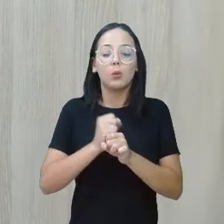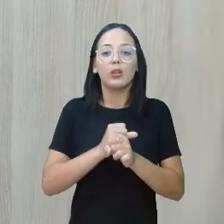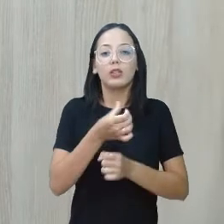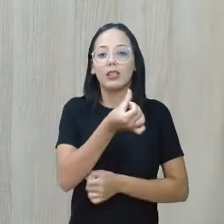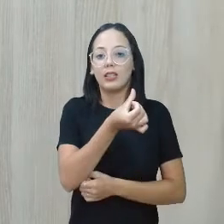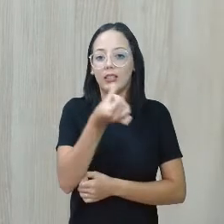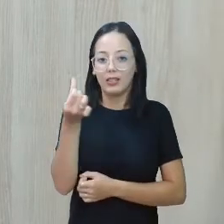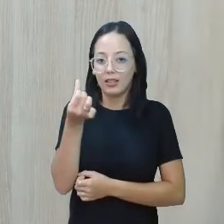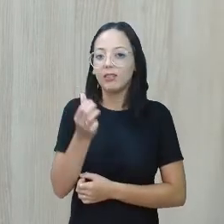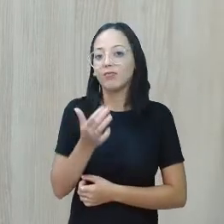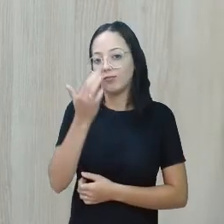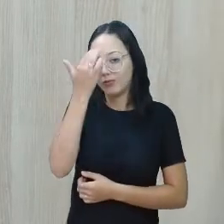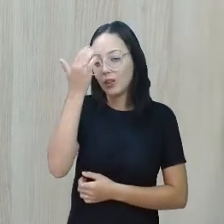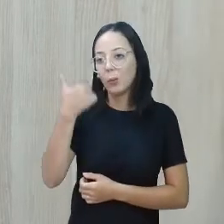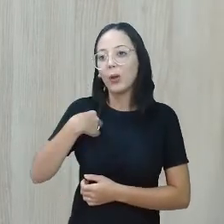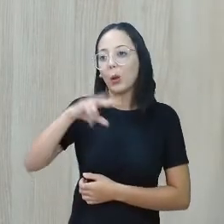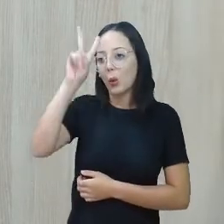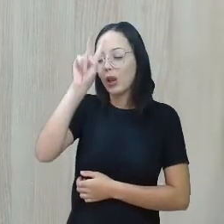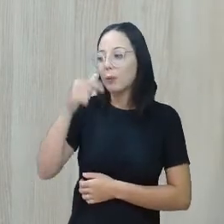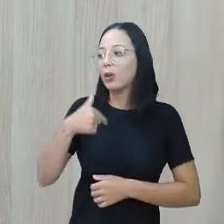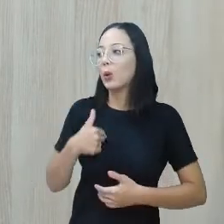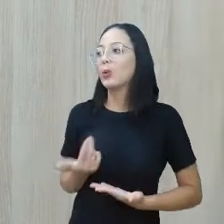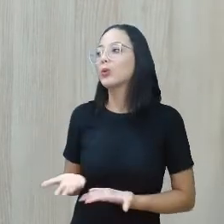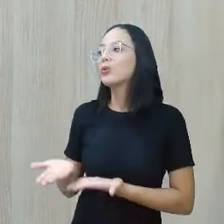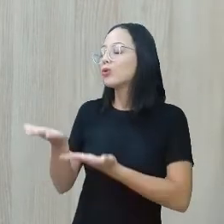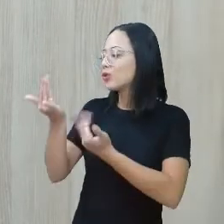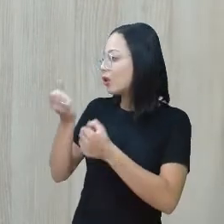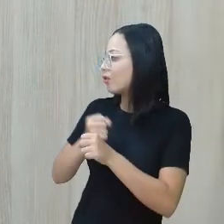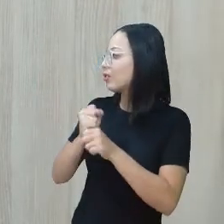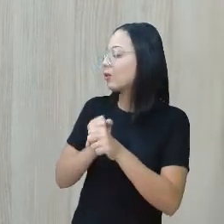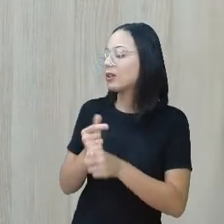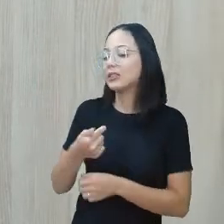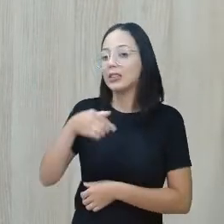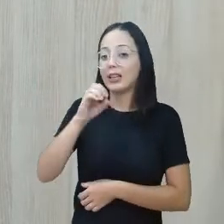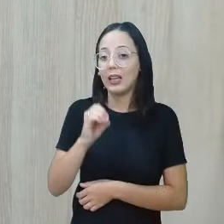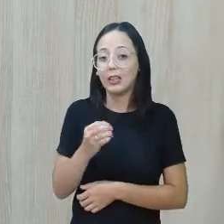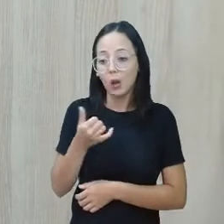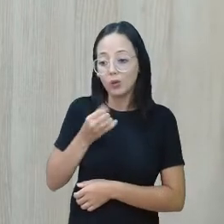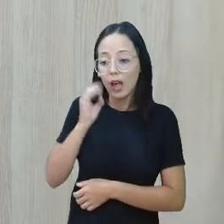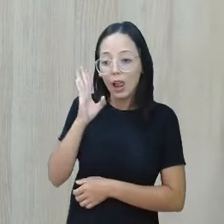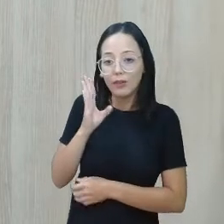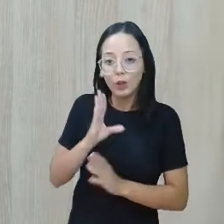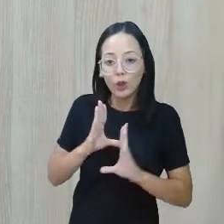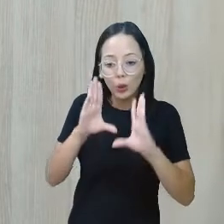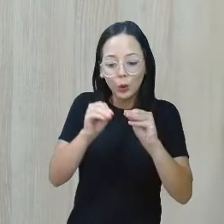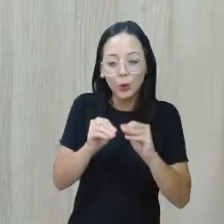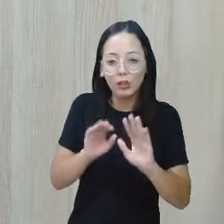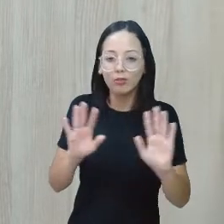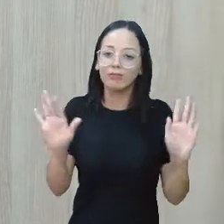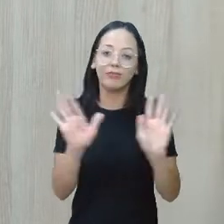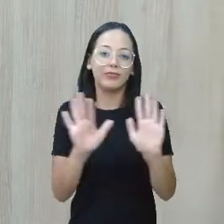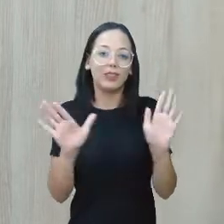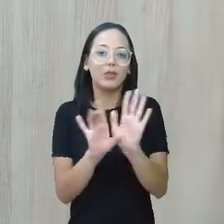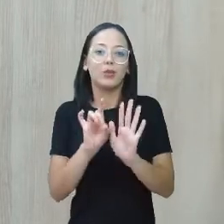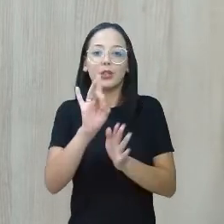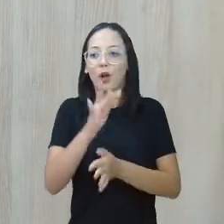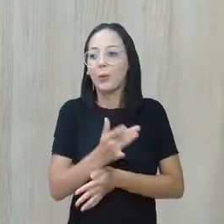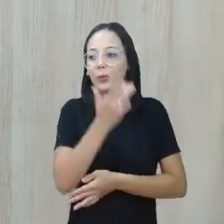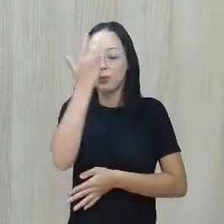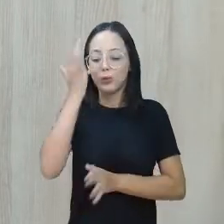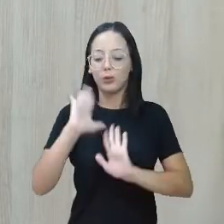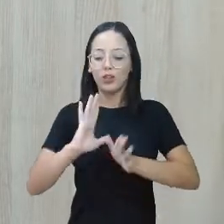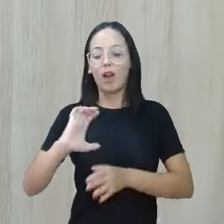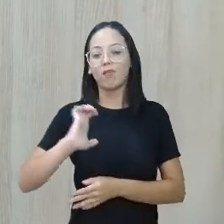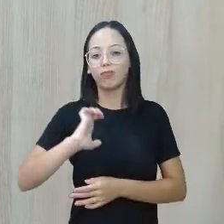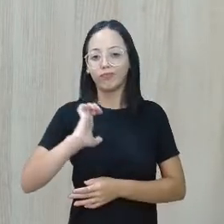66. Né? Então, eu me lembro que quando eu era jovem, na década de 70, telefone não era para todo mundo, não. Imagina só para a internet, pessoas muito ricas.